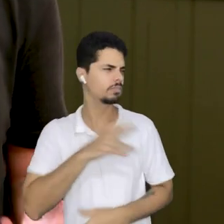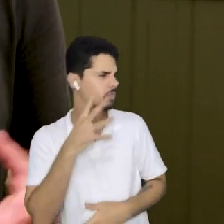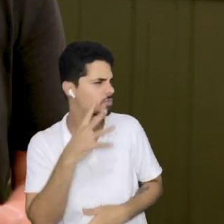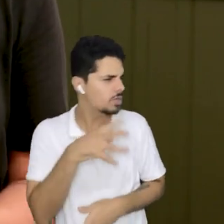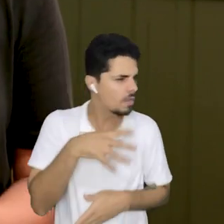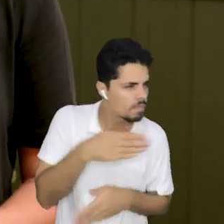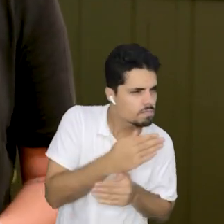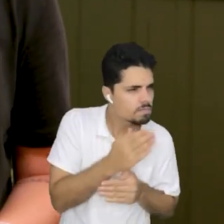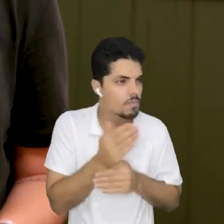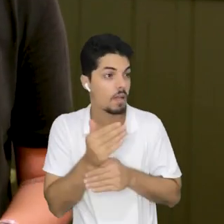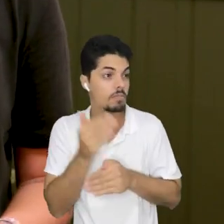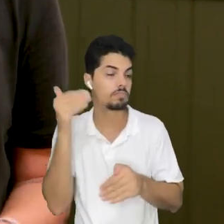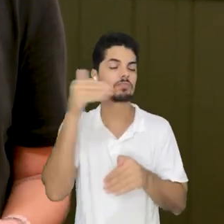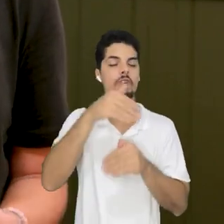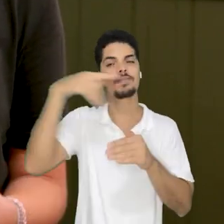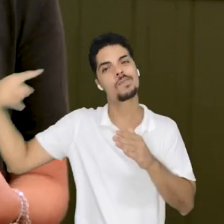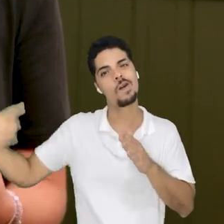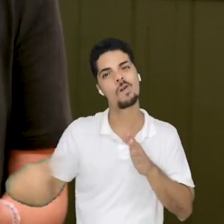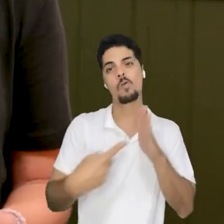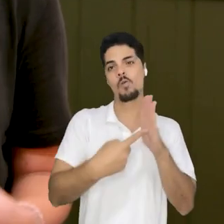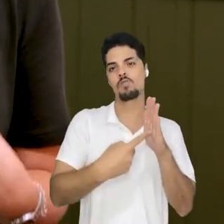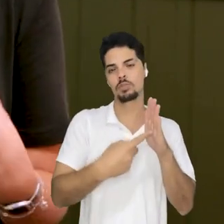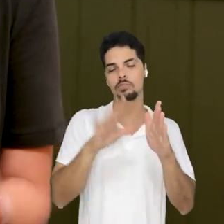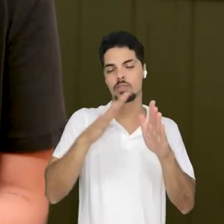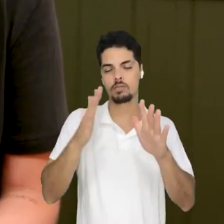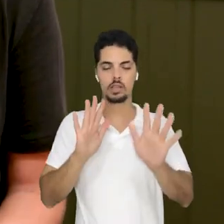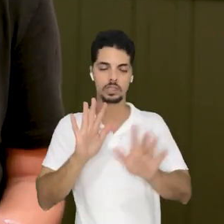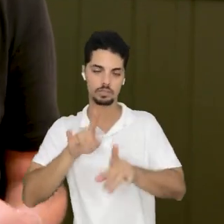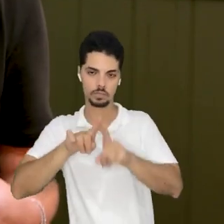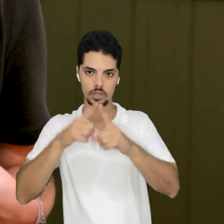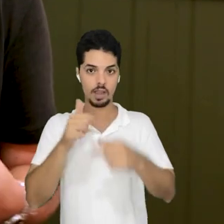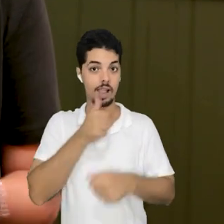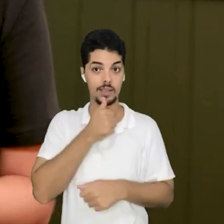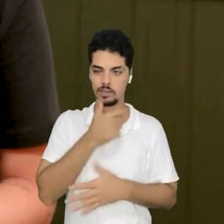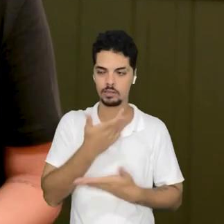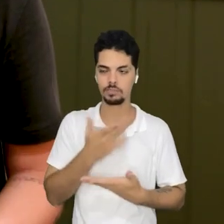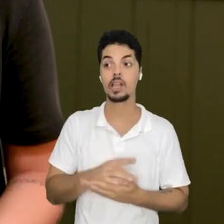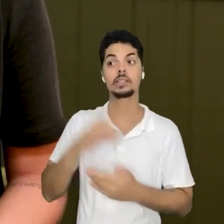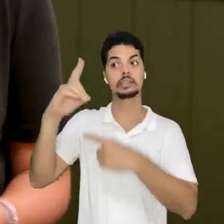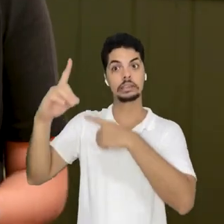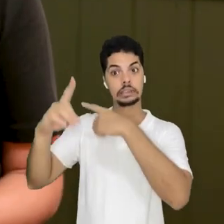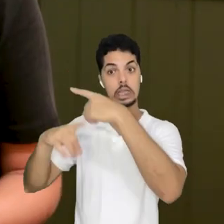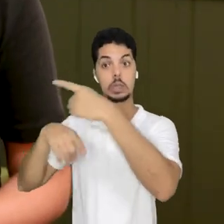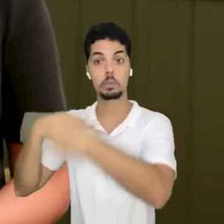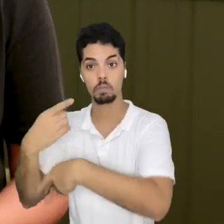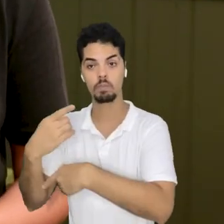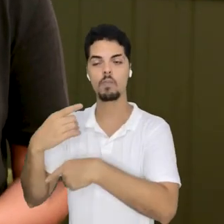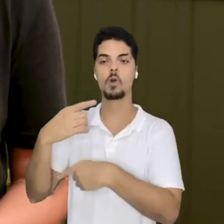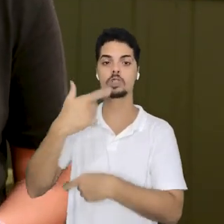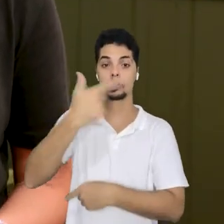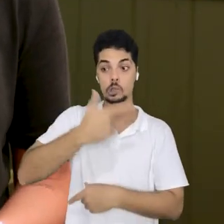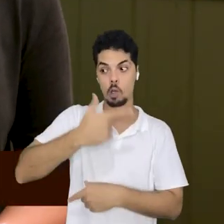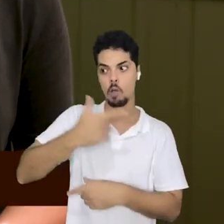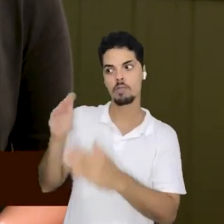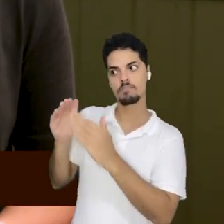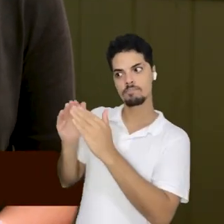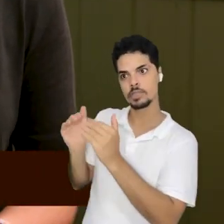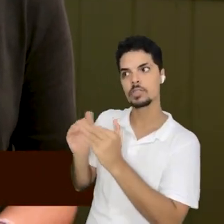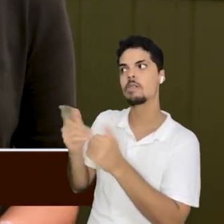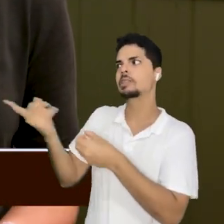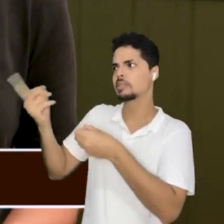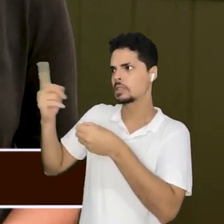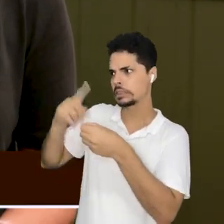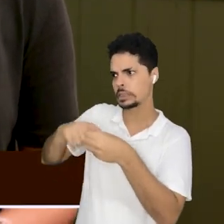toda, o Dom Pedro vai criar um gabinete, um ministério apenas de brasileiros e vai chamar o seu aliado político,